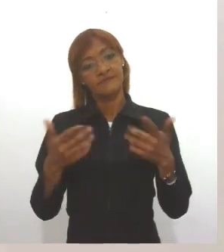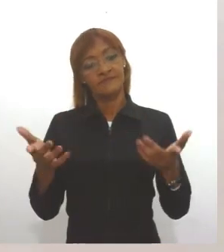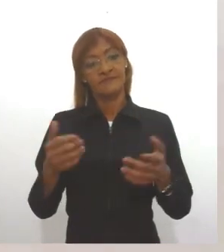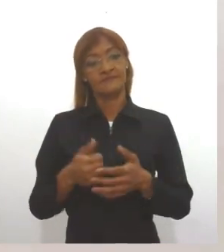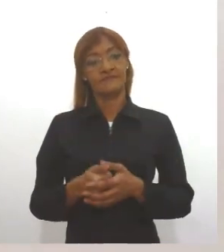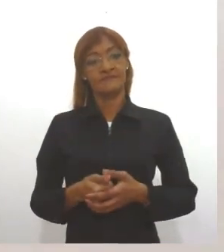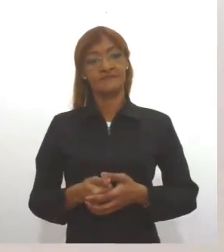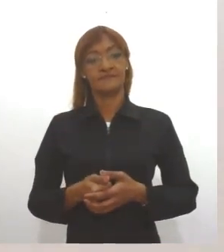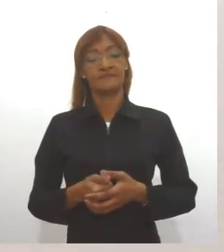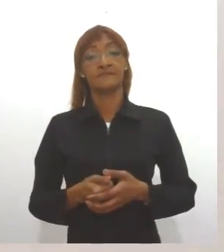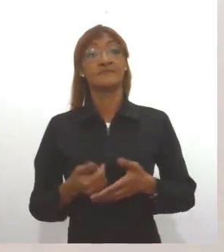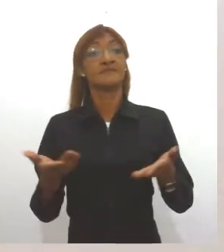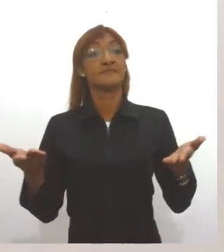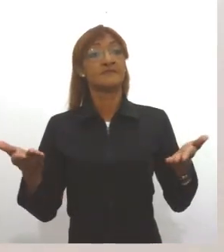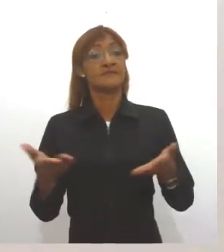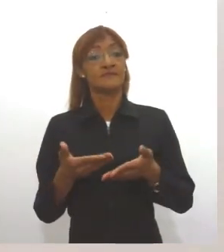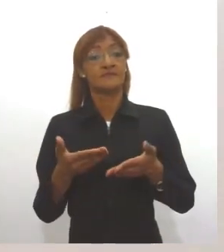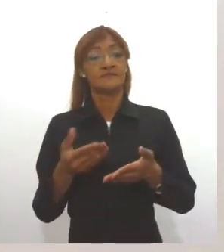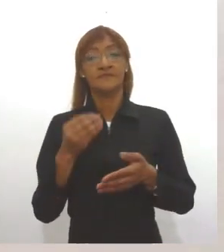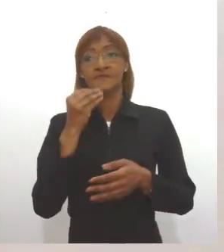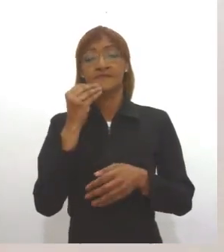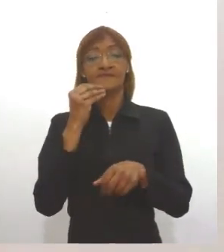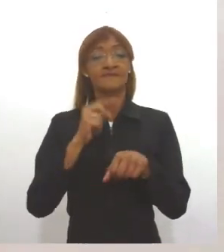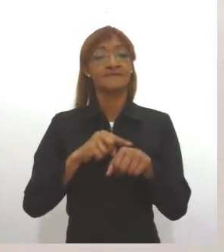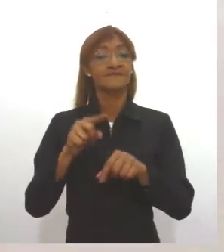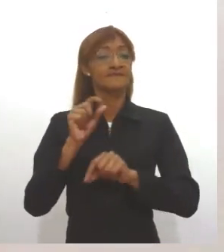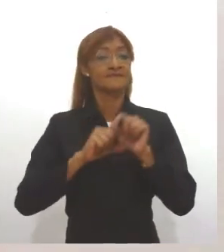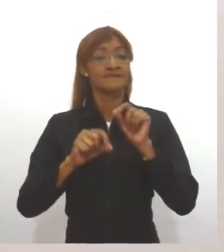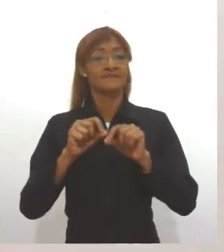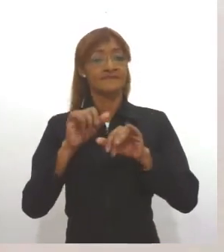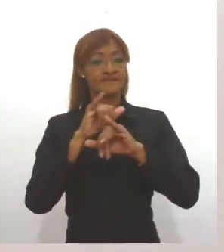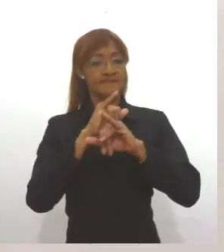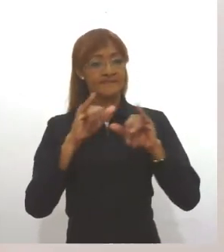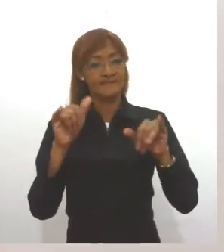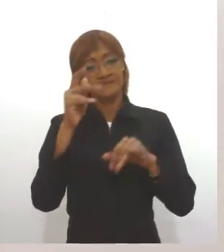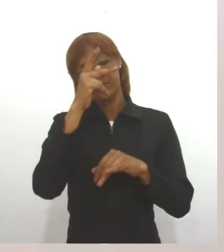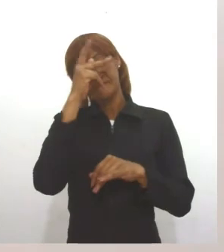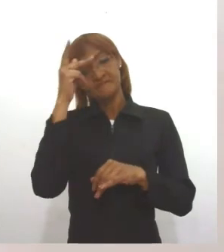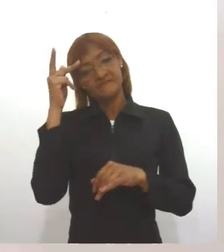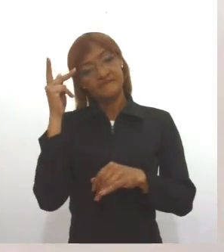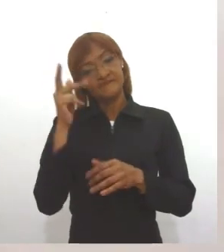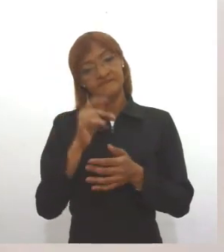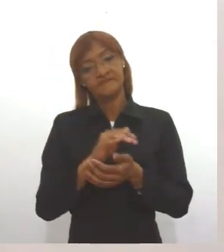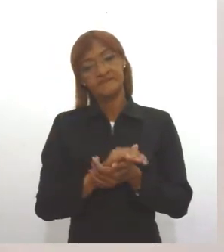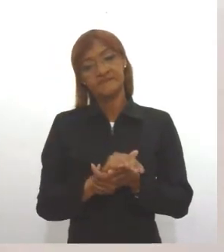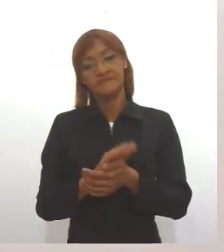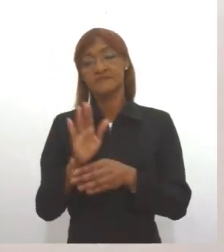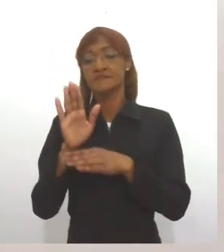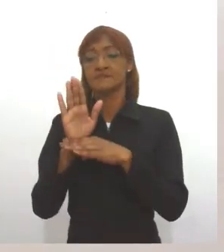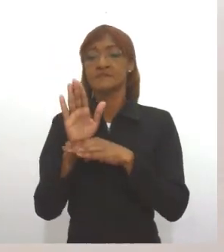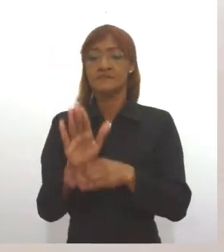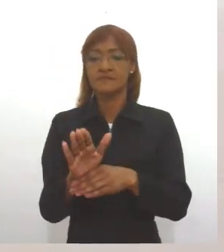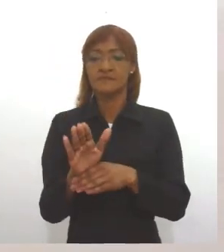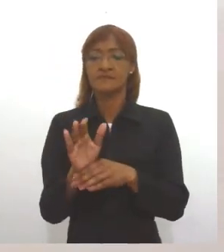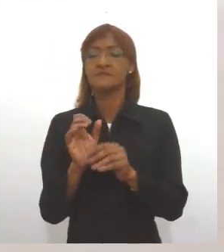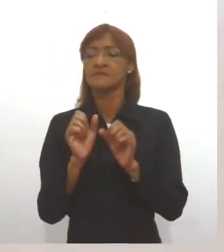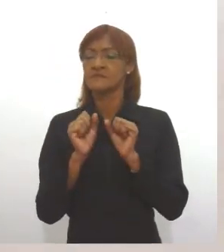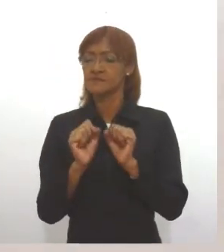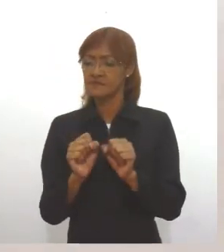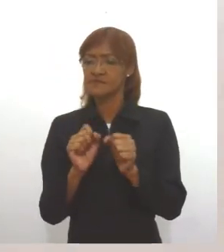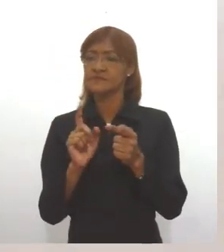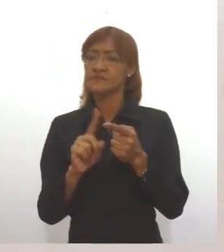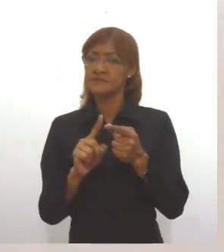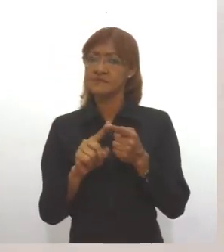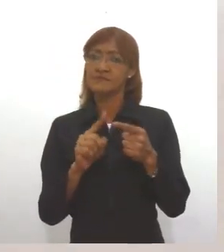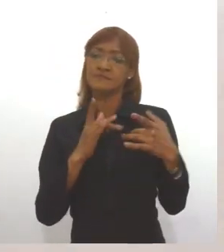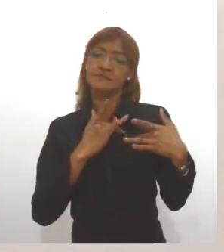momento também que você nos oportuniza de dizer aquelas pessoas que têm disponibilidade de ajudar ao próximo, que elas podem se tornar voluntárias